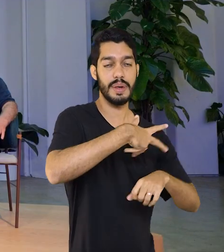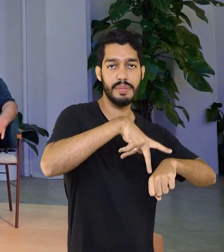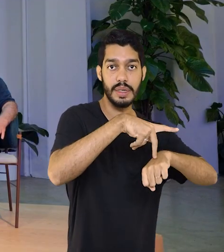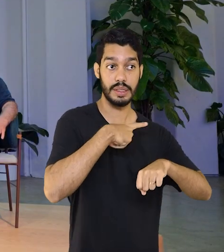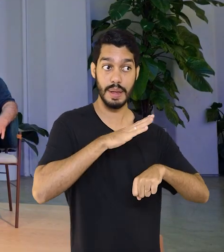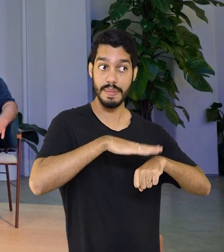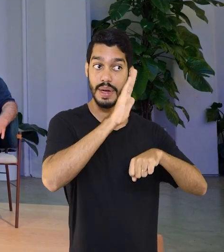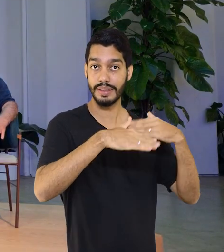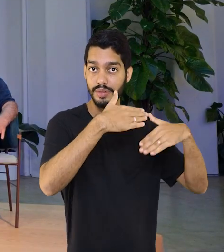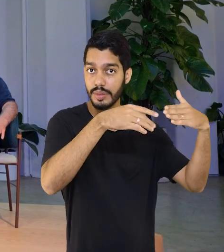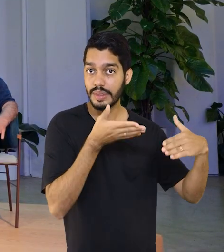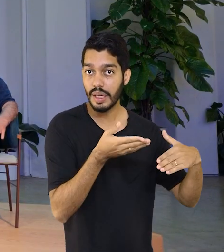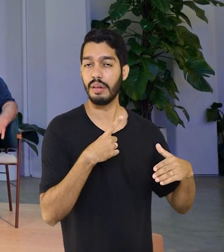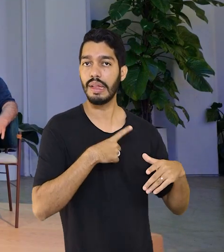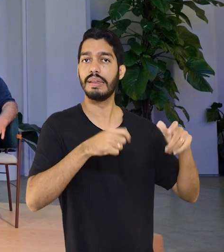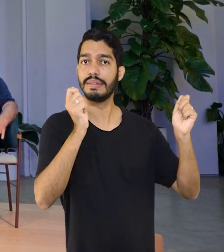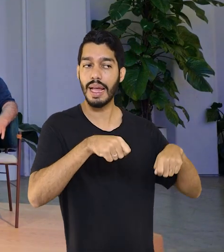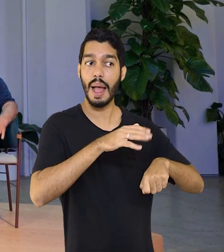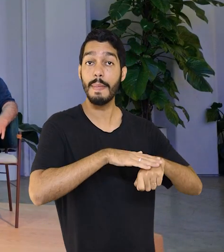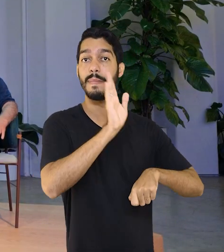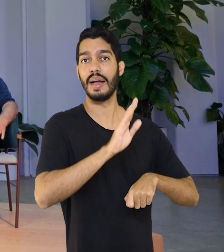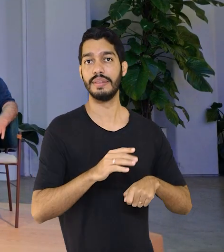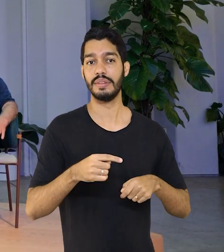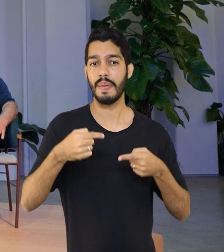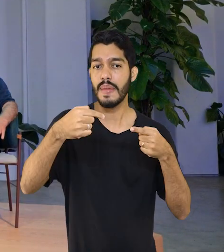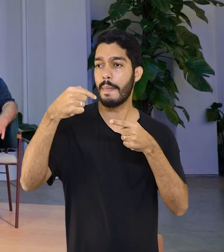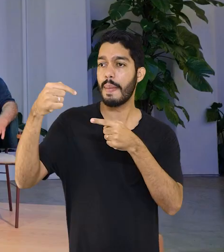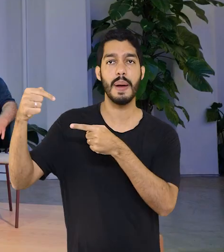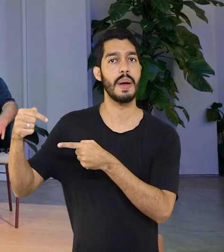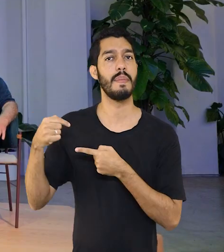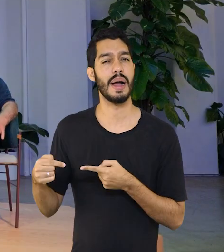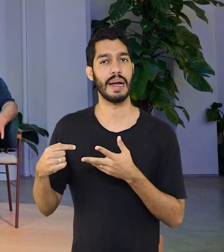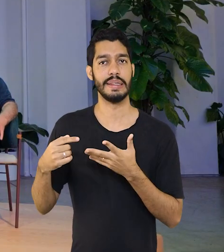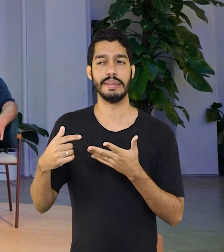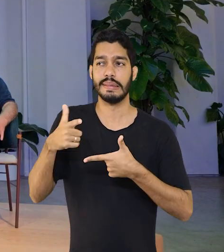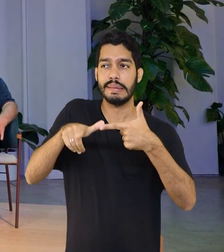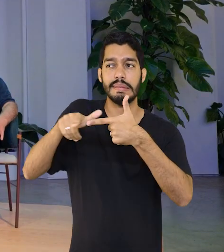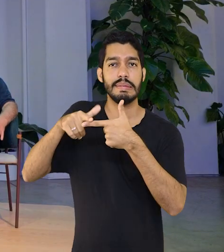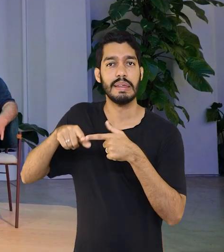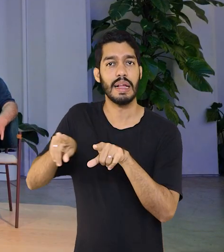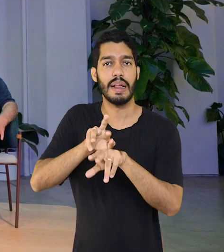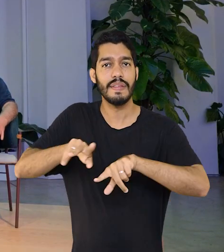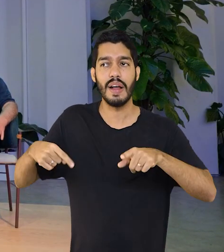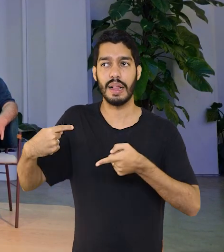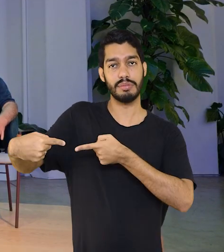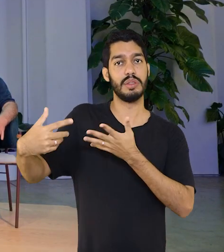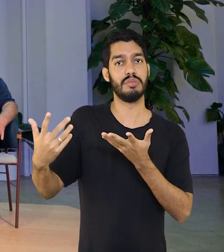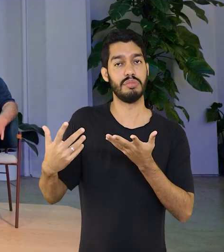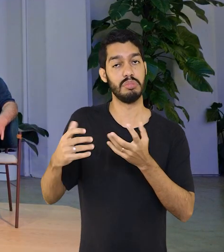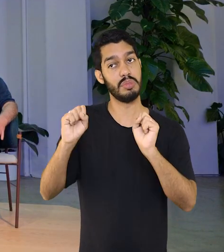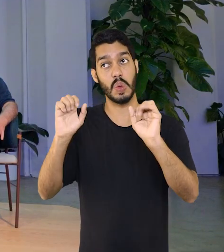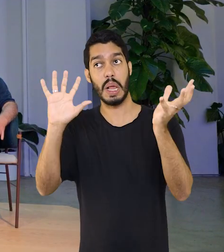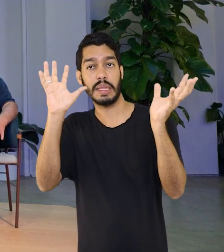mais desenvolvido, tem muito mais capacidade de enfrentar as adversidades,